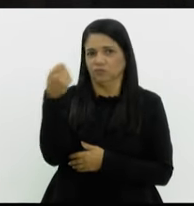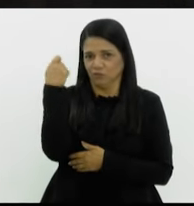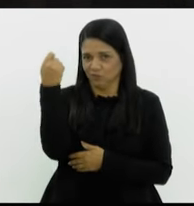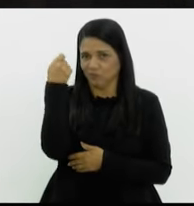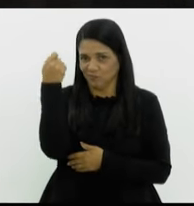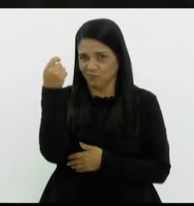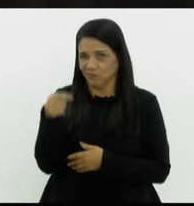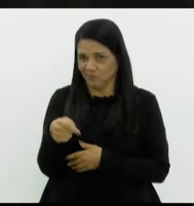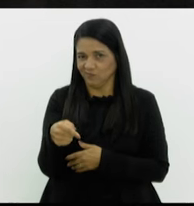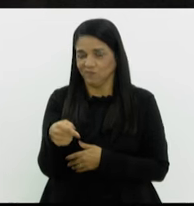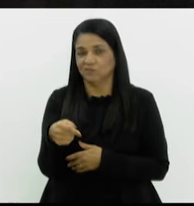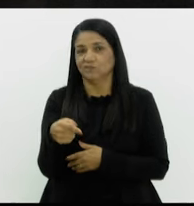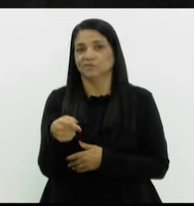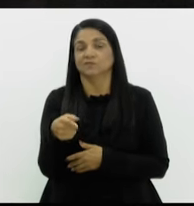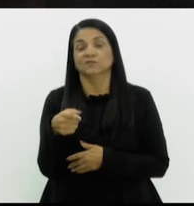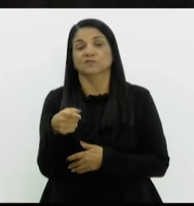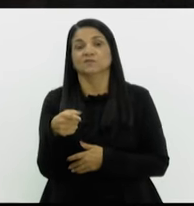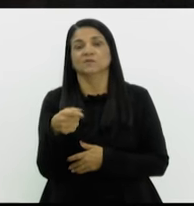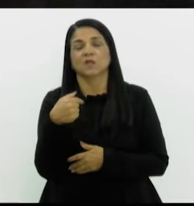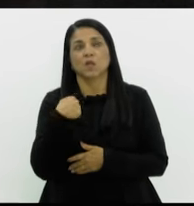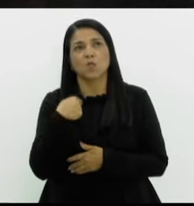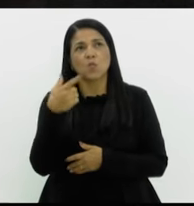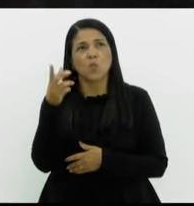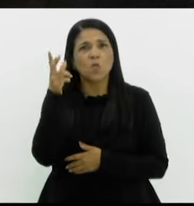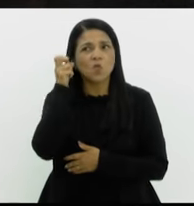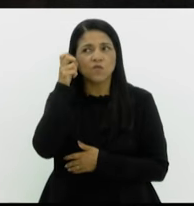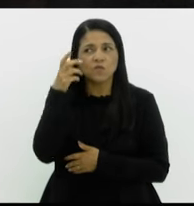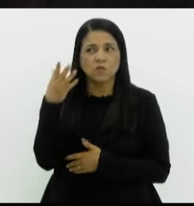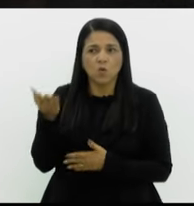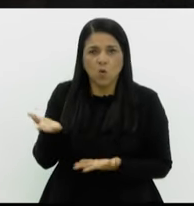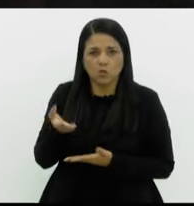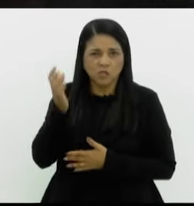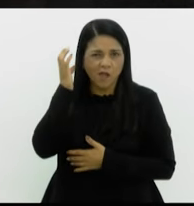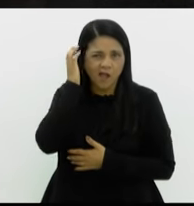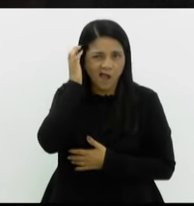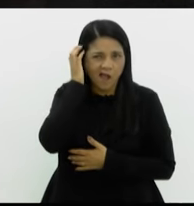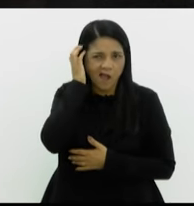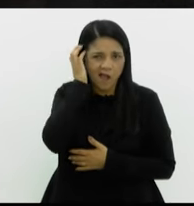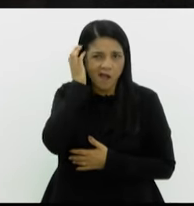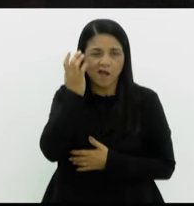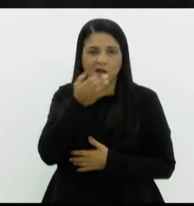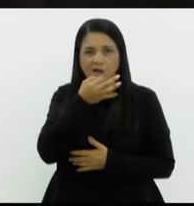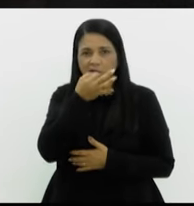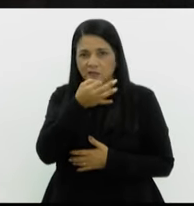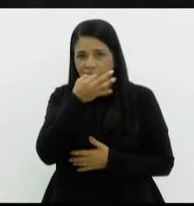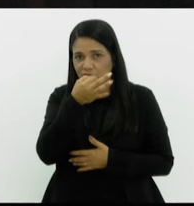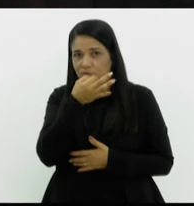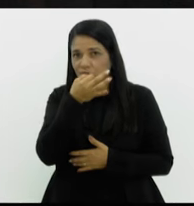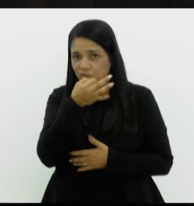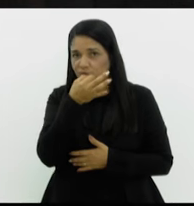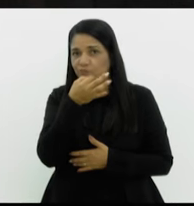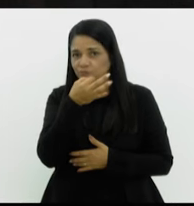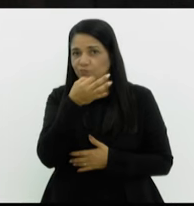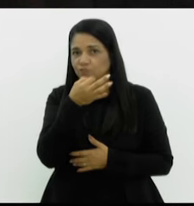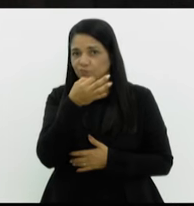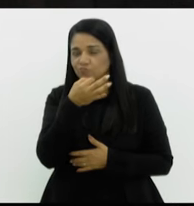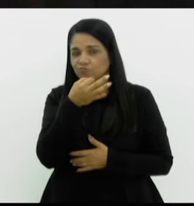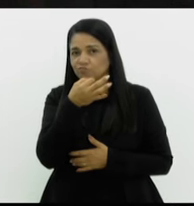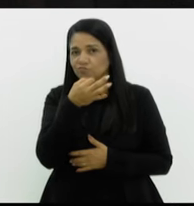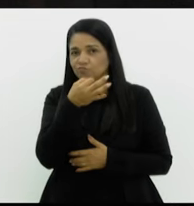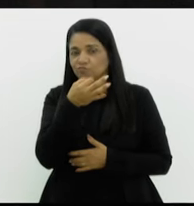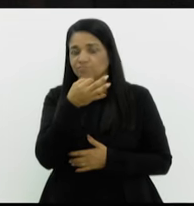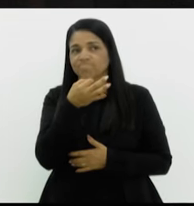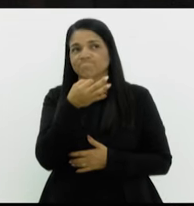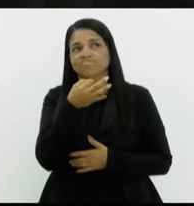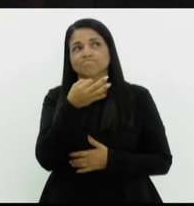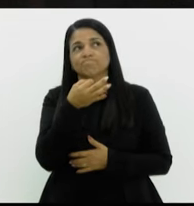numa estimativa preliminar que eu ouvi hoje no rádio, e eu acho que é bem preliminar, porque não dá ainda para